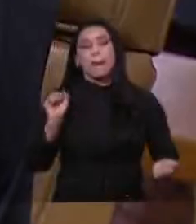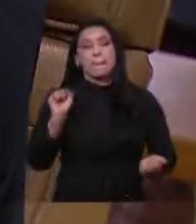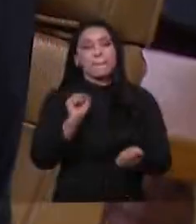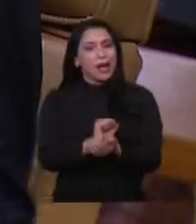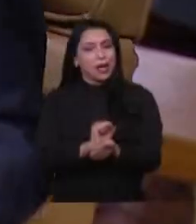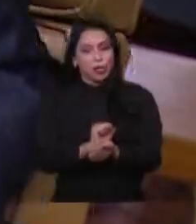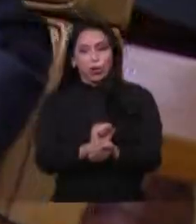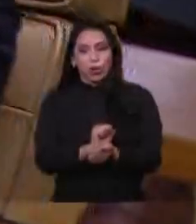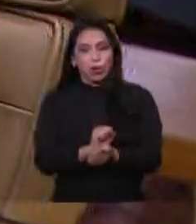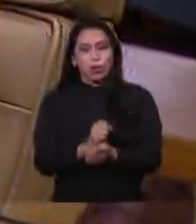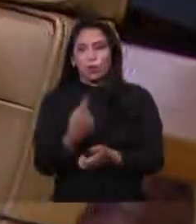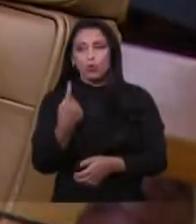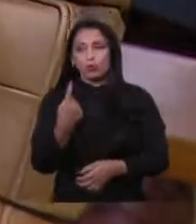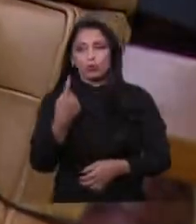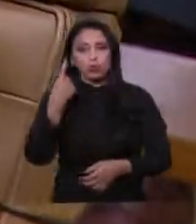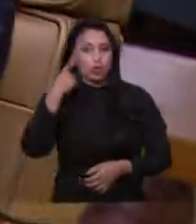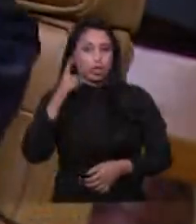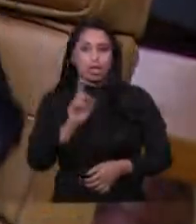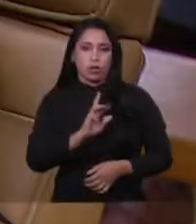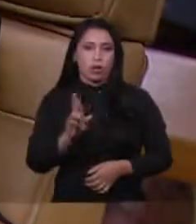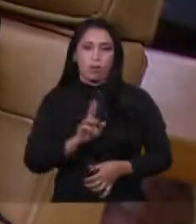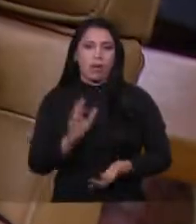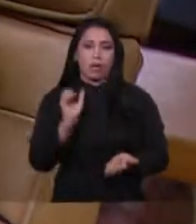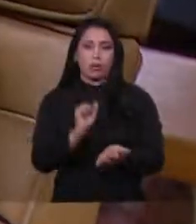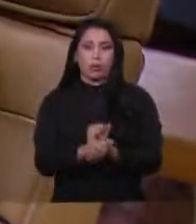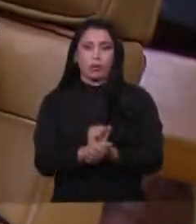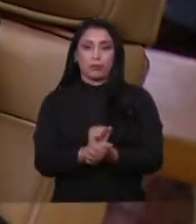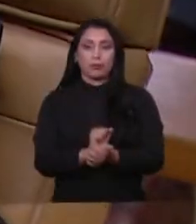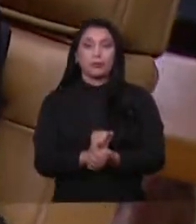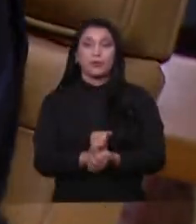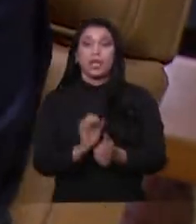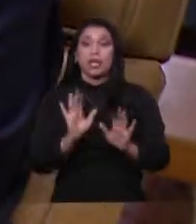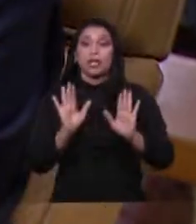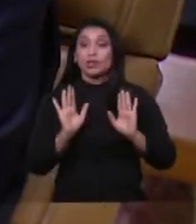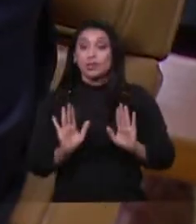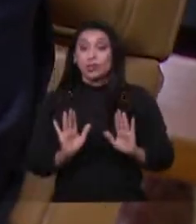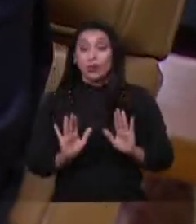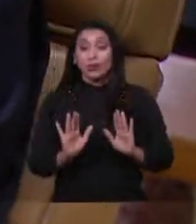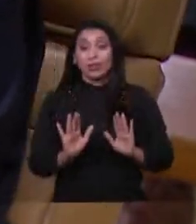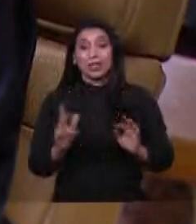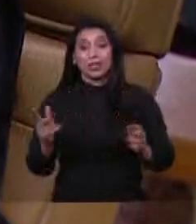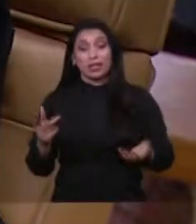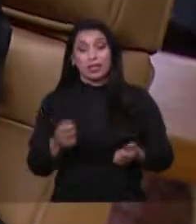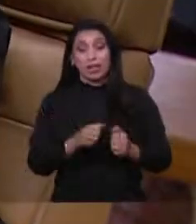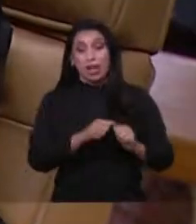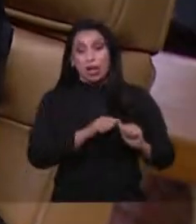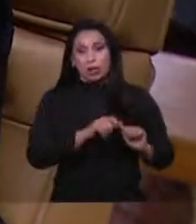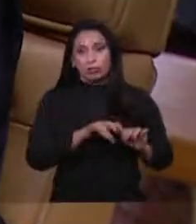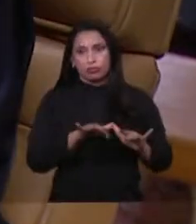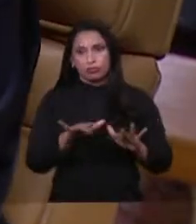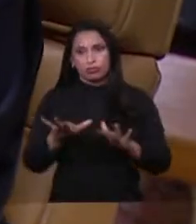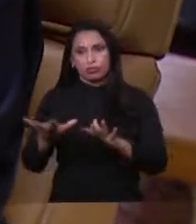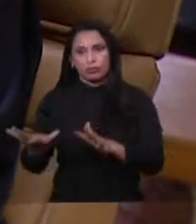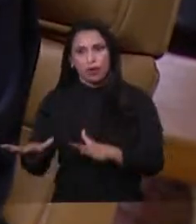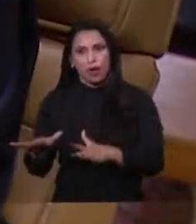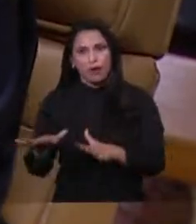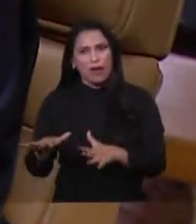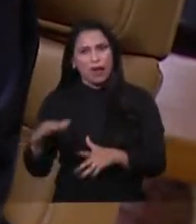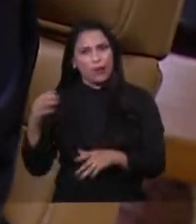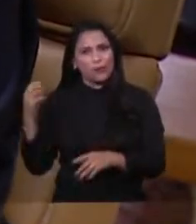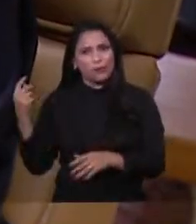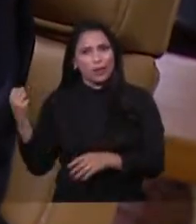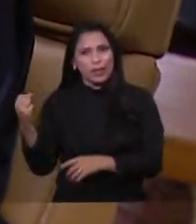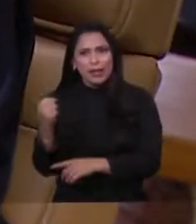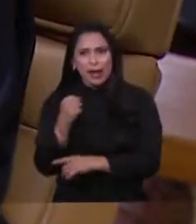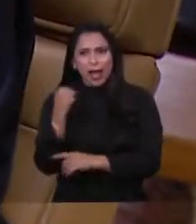dia sequer. Só que essas manifestações foram se agravando. E